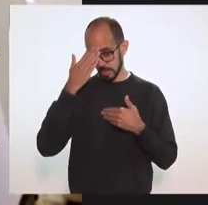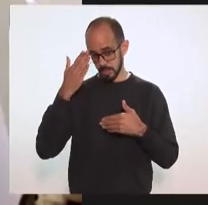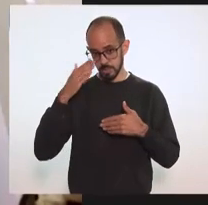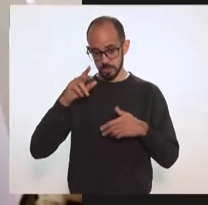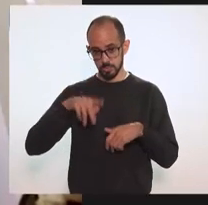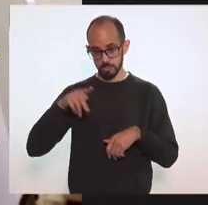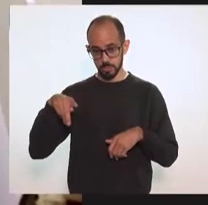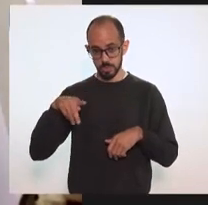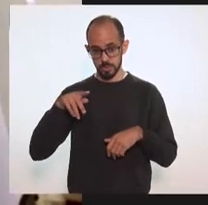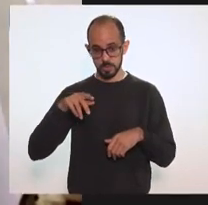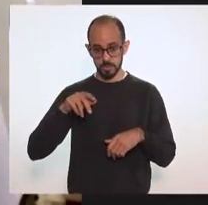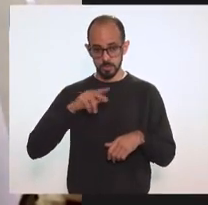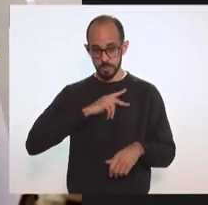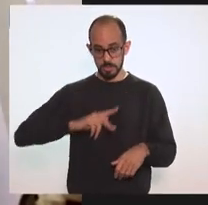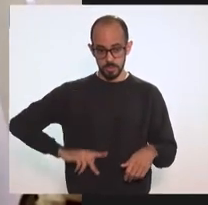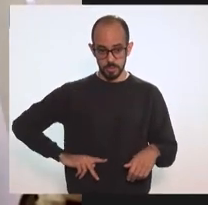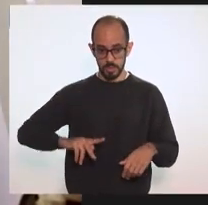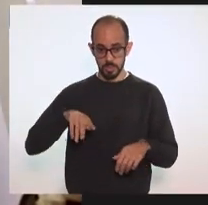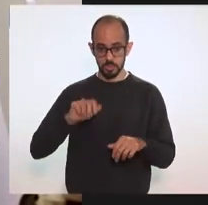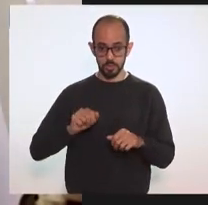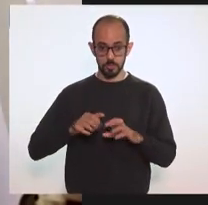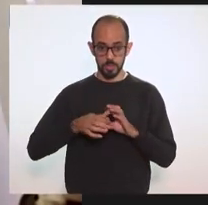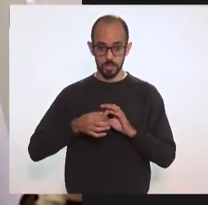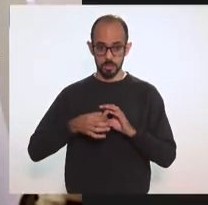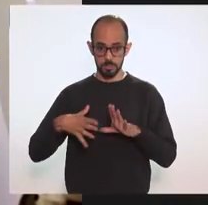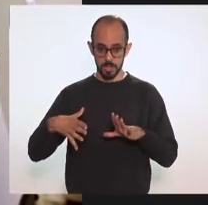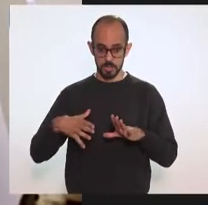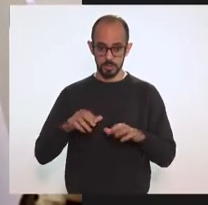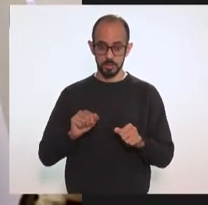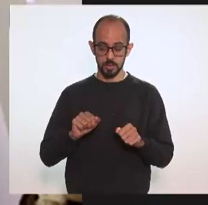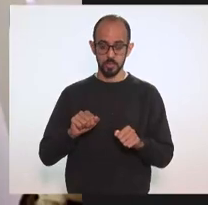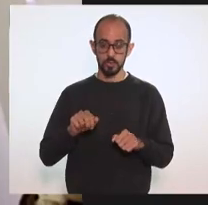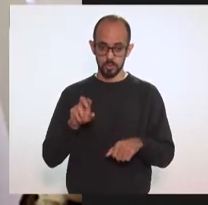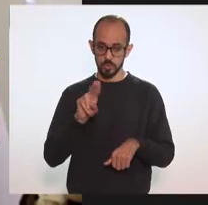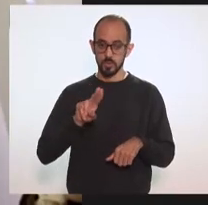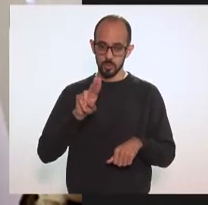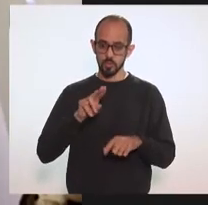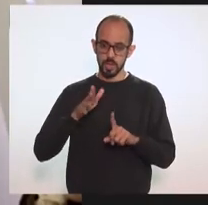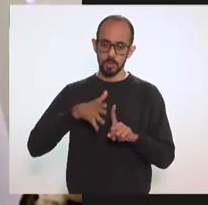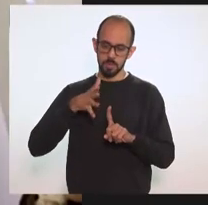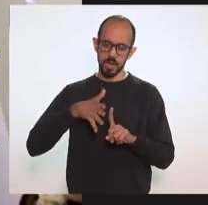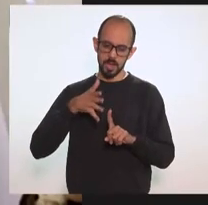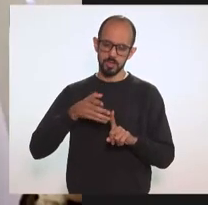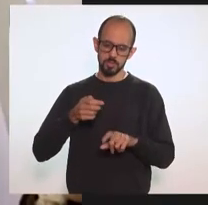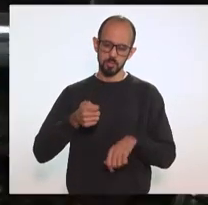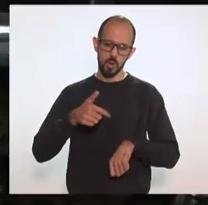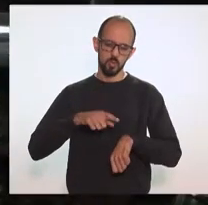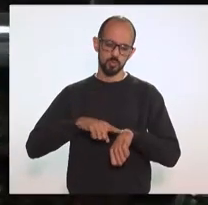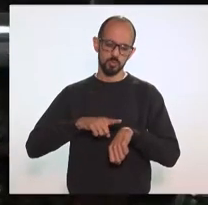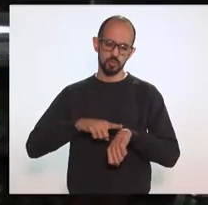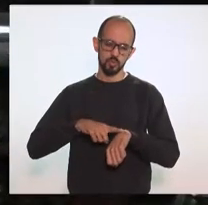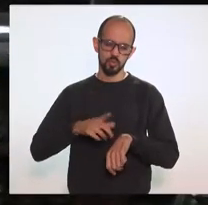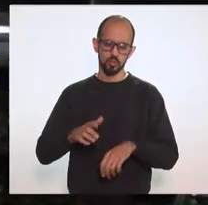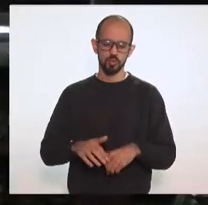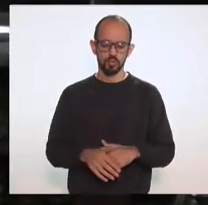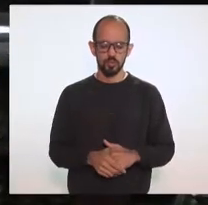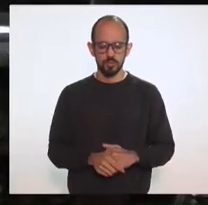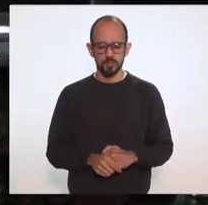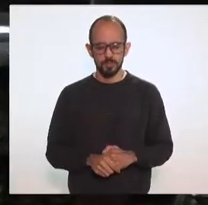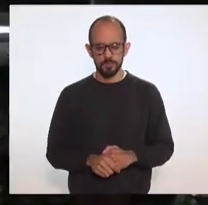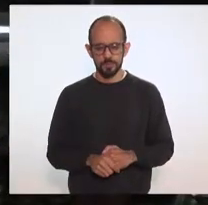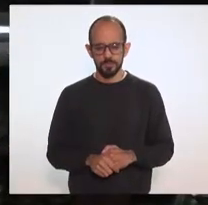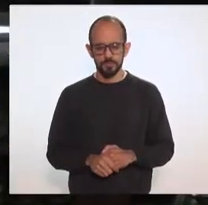Presidente pela concessão do vou fazer o uso assim que for a minha vez de poucos minutos Muito obrigado a